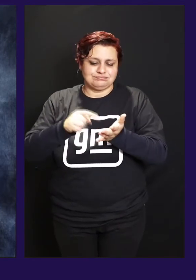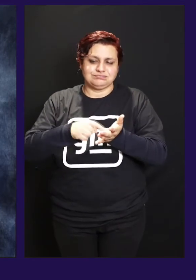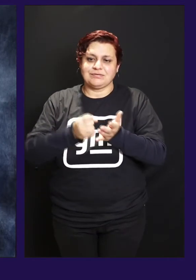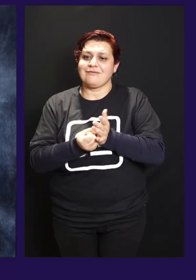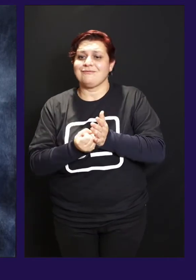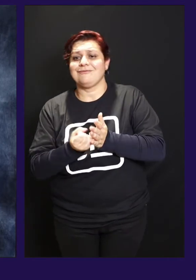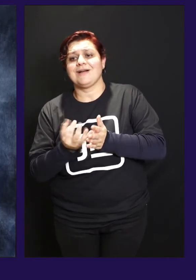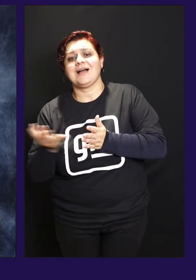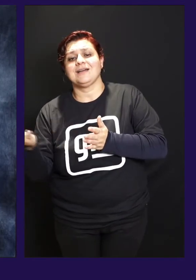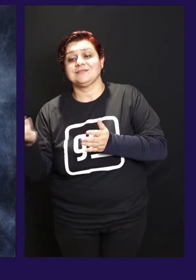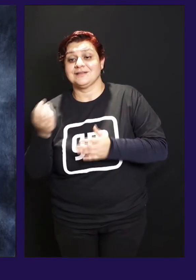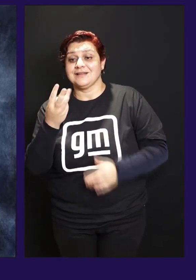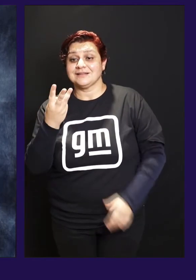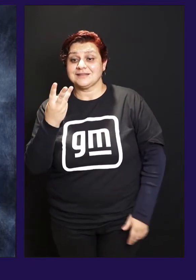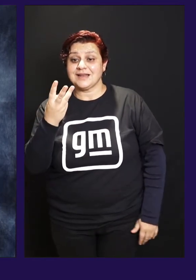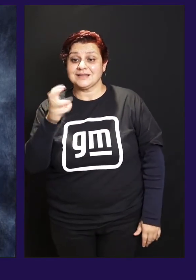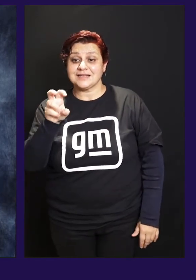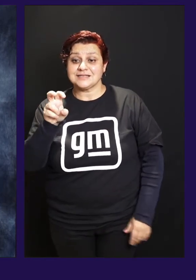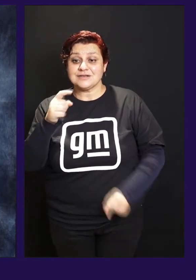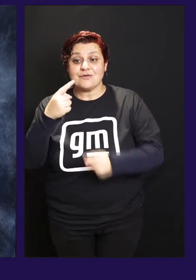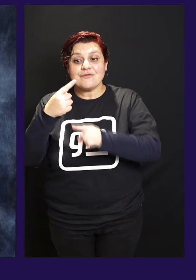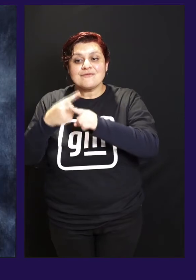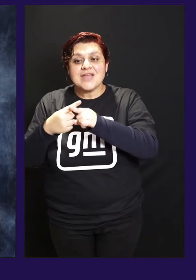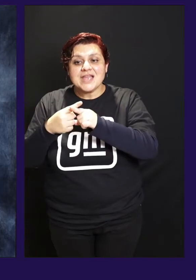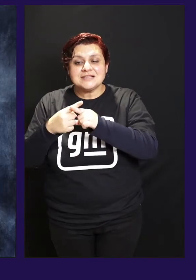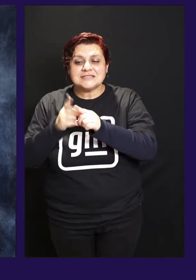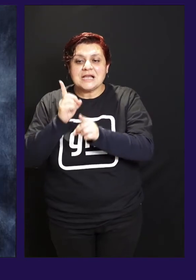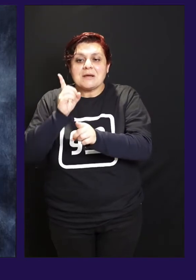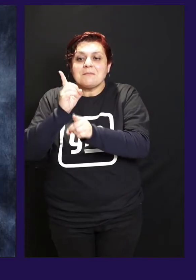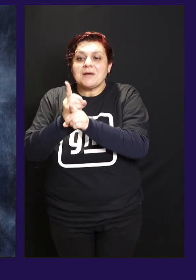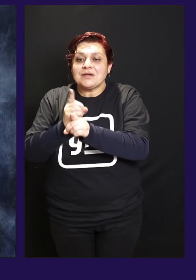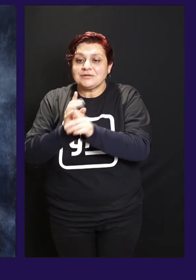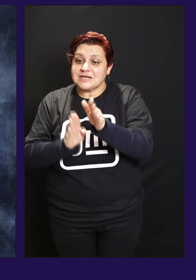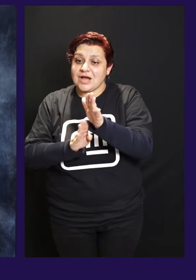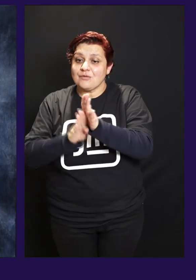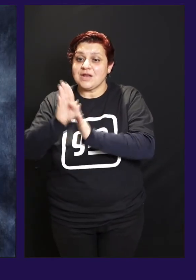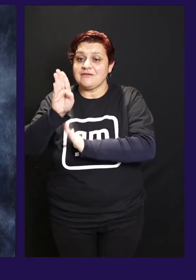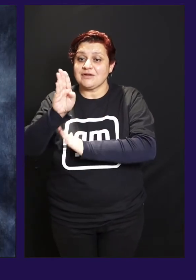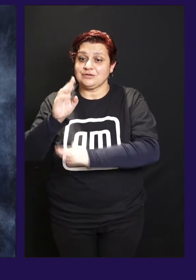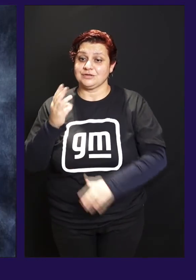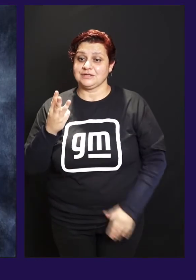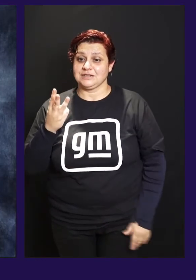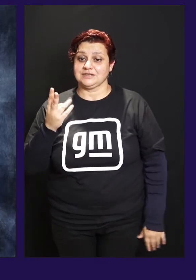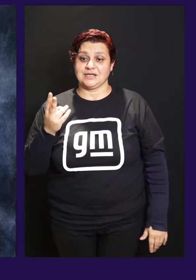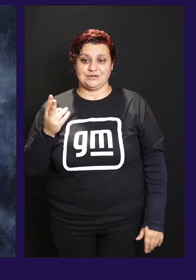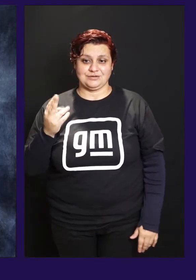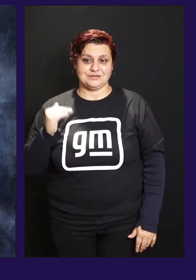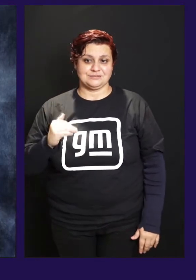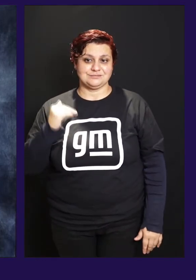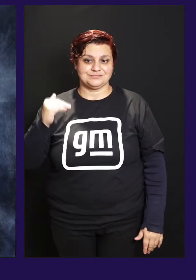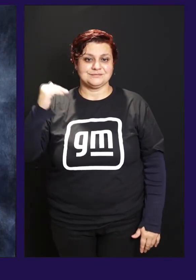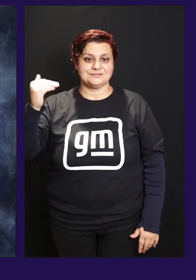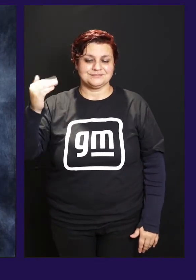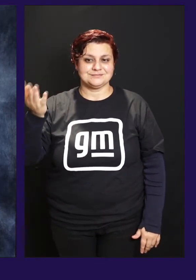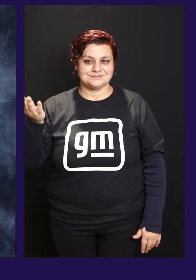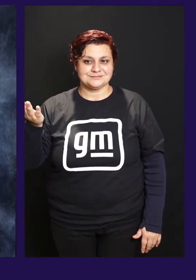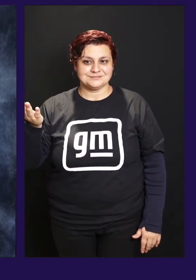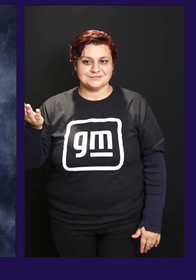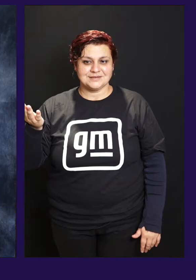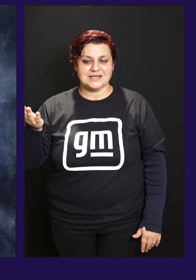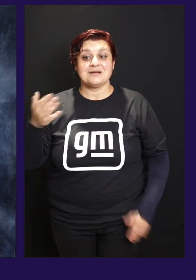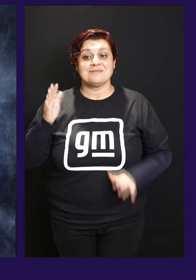Canadá e essa comunidade de pessoas cegas, eles me convidaram para uma reunião para discutir formas de criar ambientes de trabalho modernos